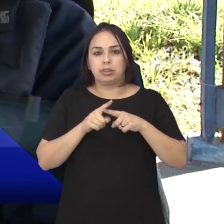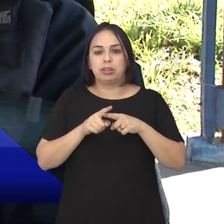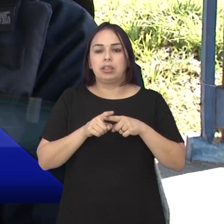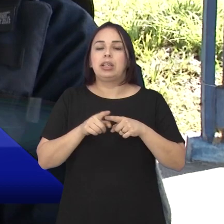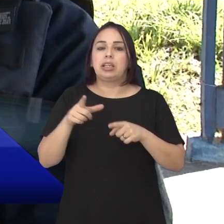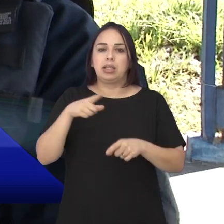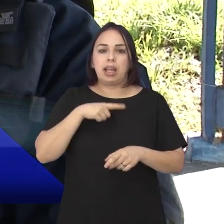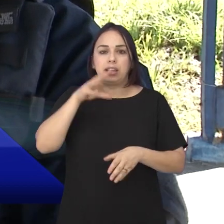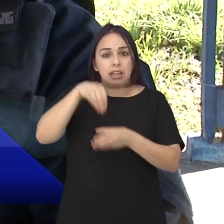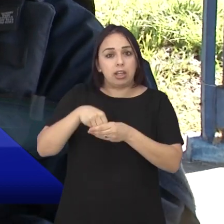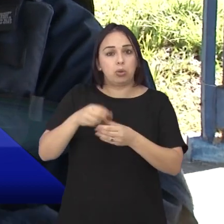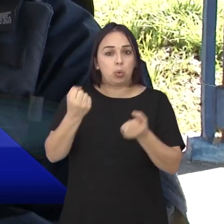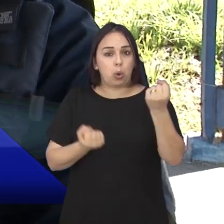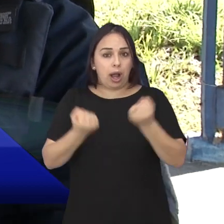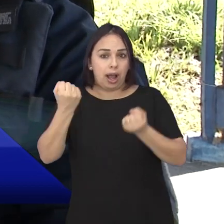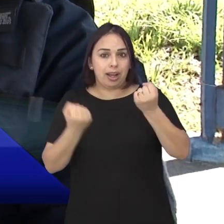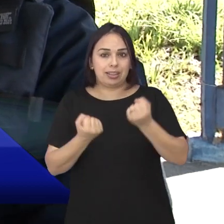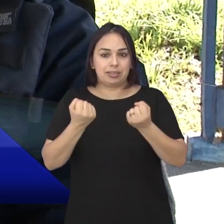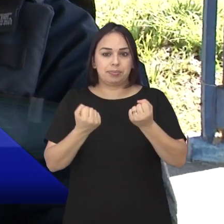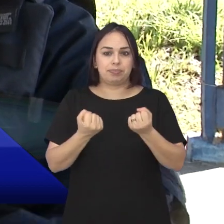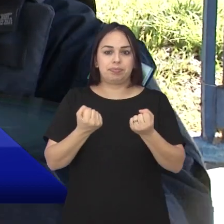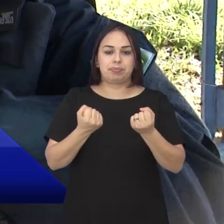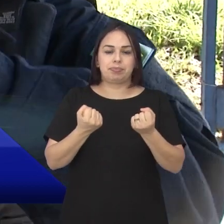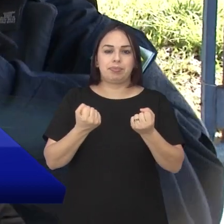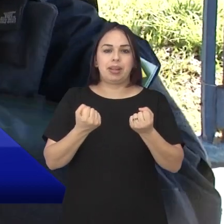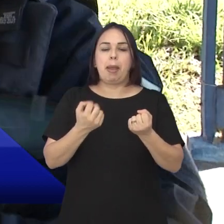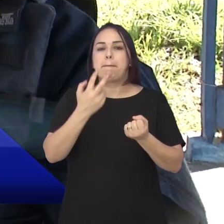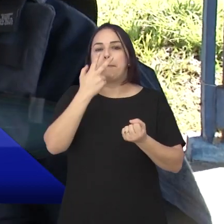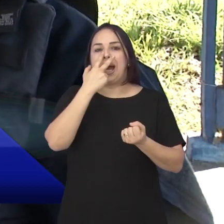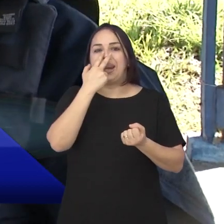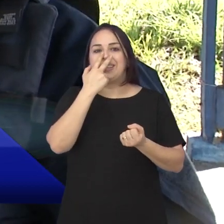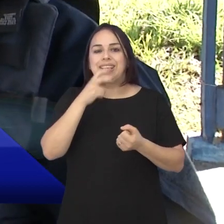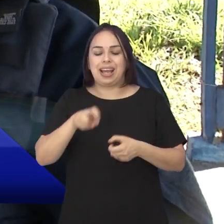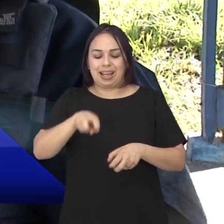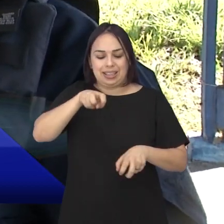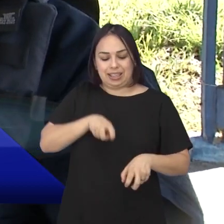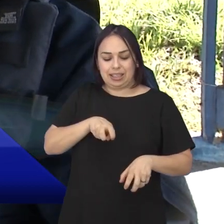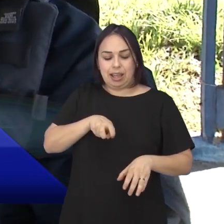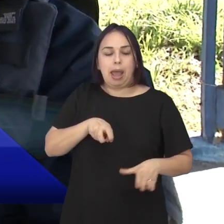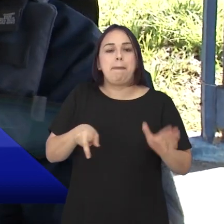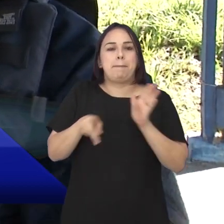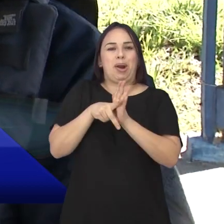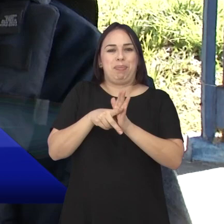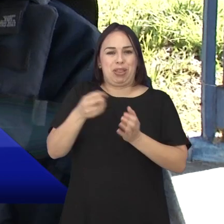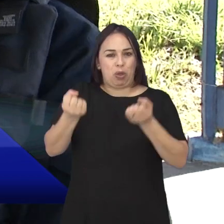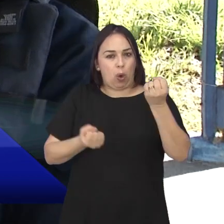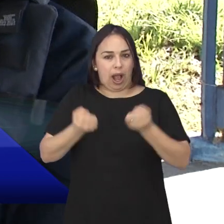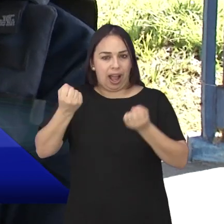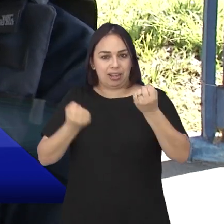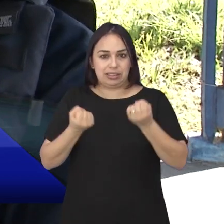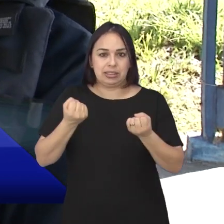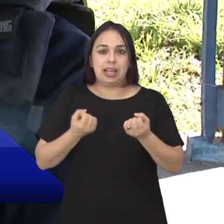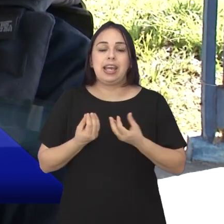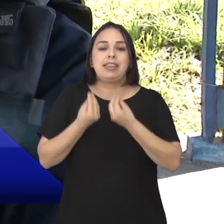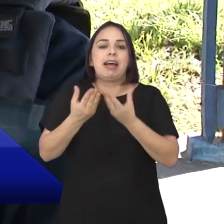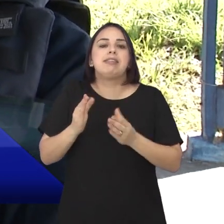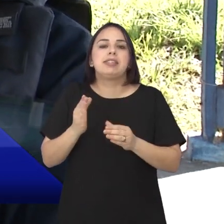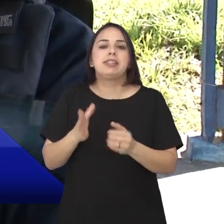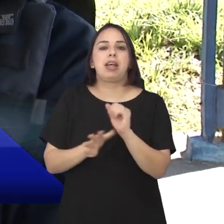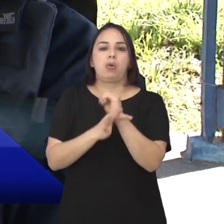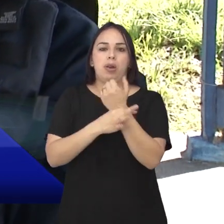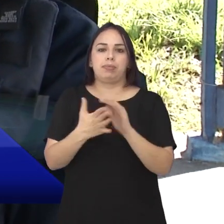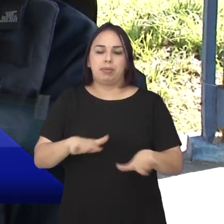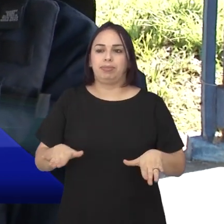nos nossos veículos já vêm, que ela torna a cadeirinha parte do banco. Então isso traz uma segurança melhor no transporte dessas